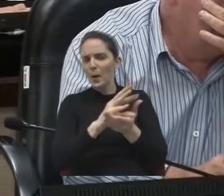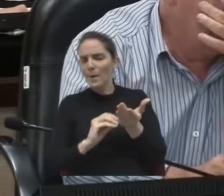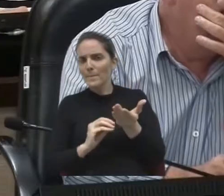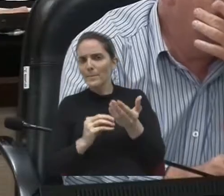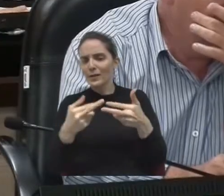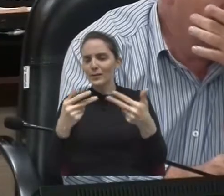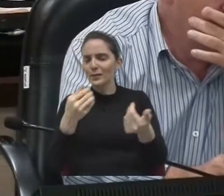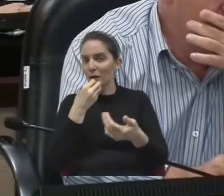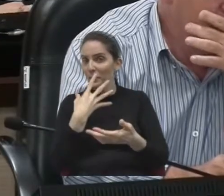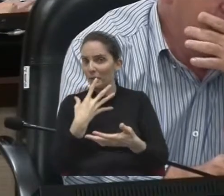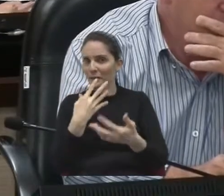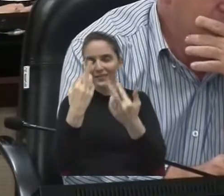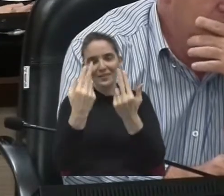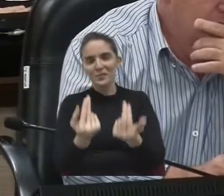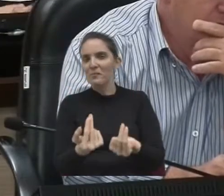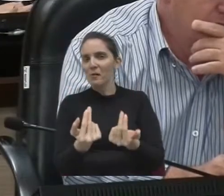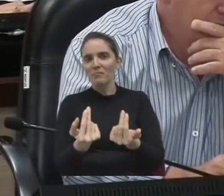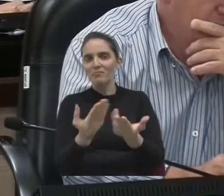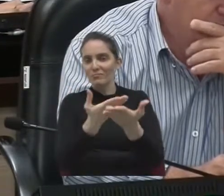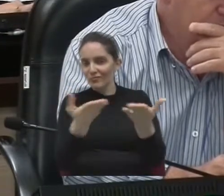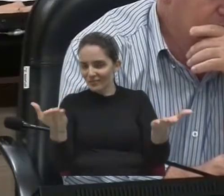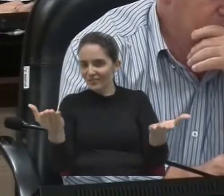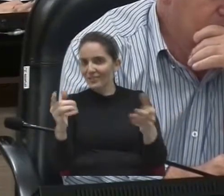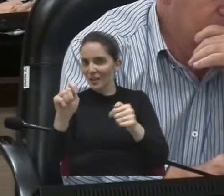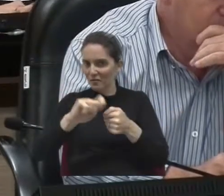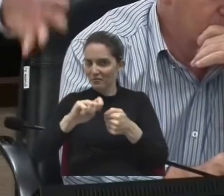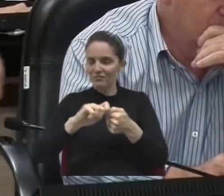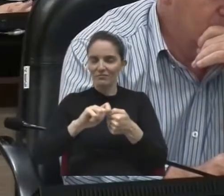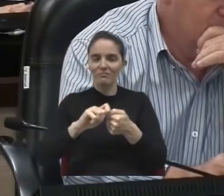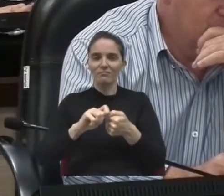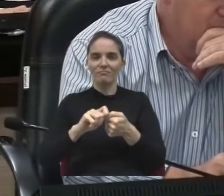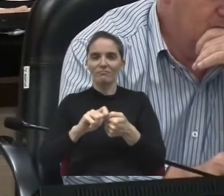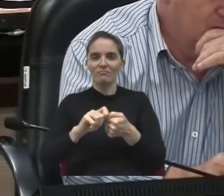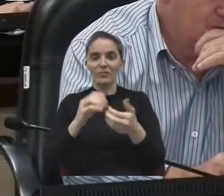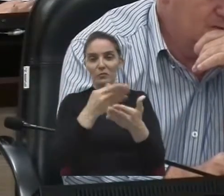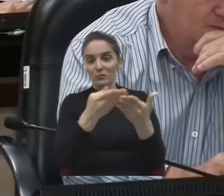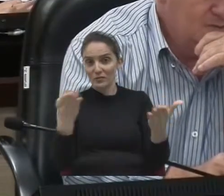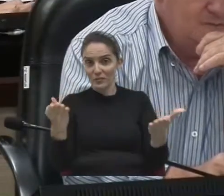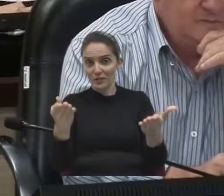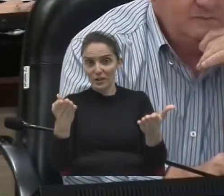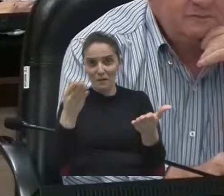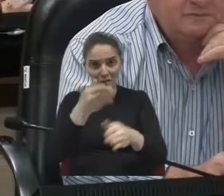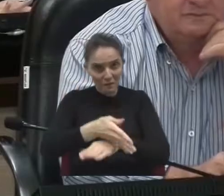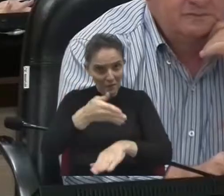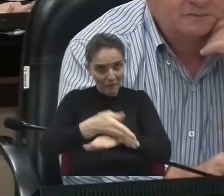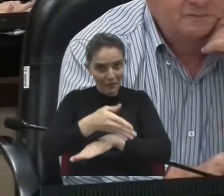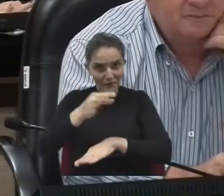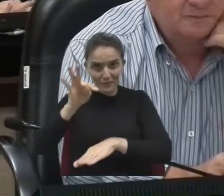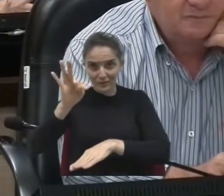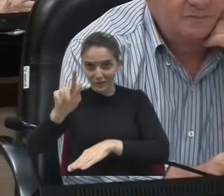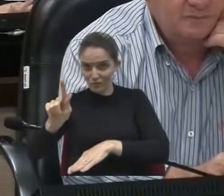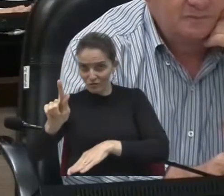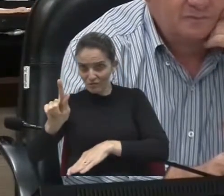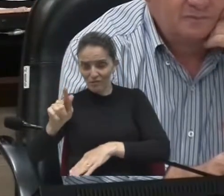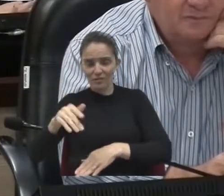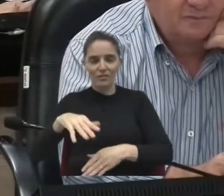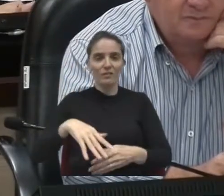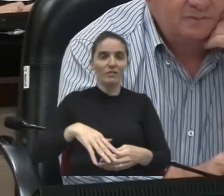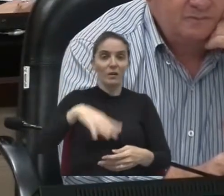estão fazendo. Vocês frequentaram o TG, lá aprenderam a ser mais